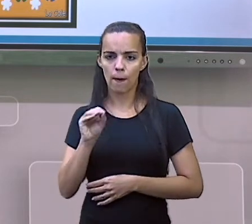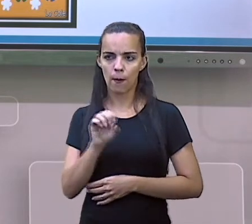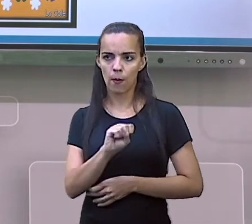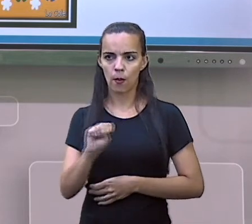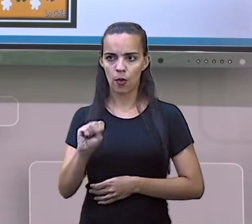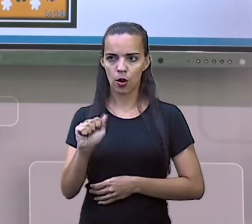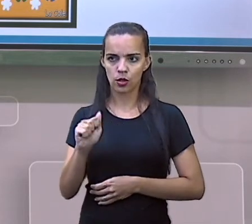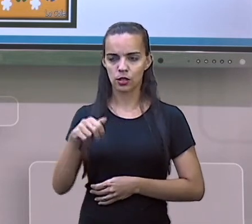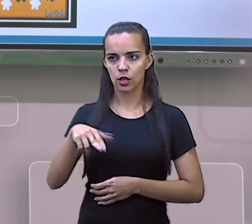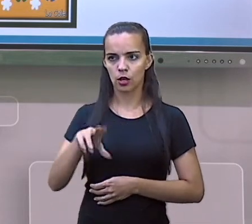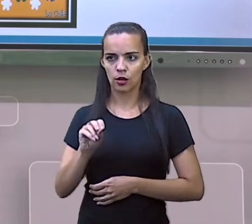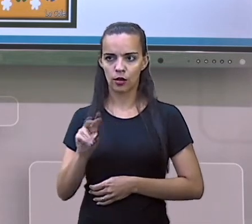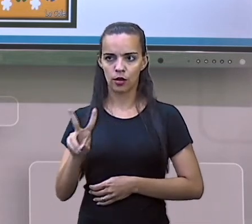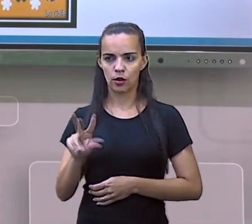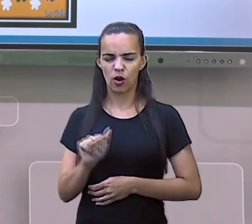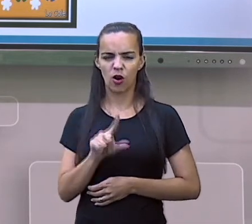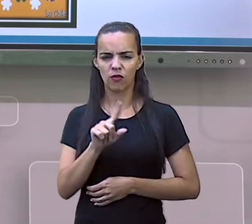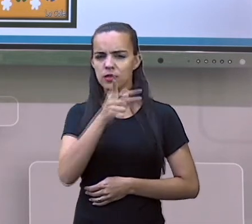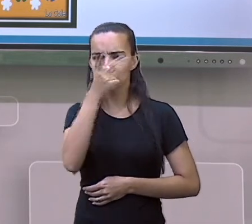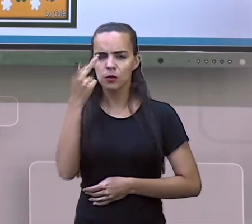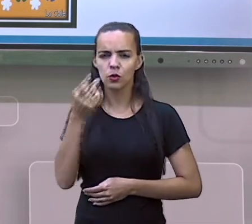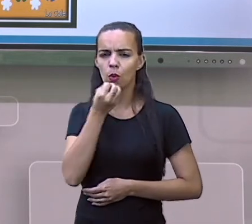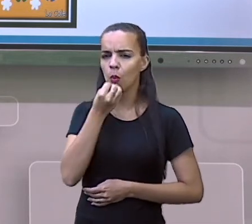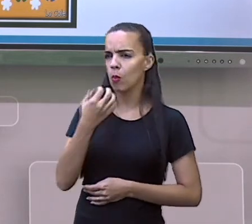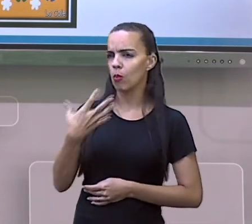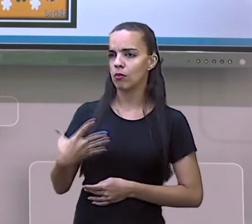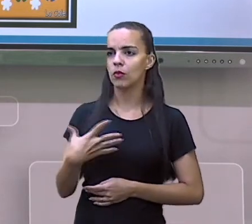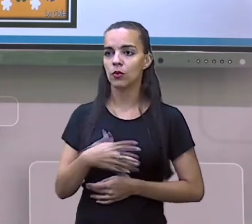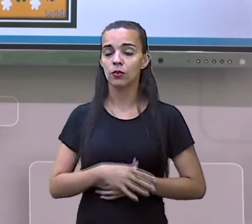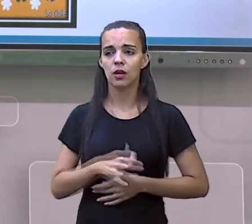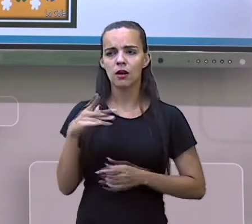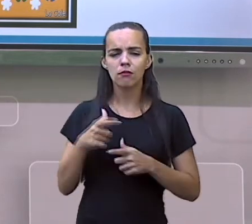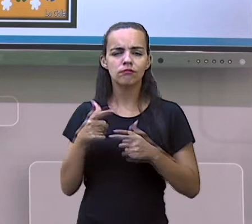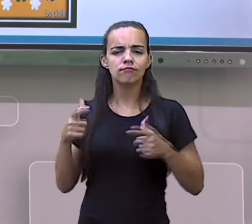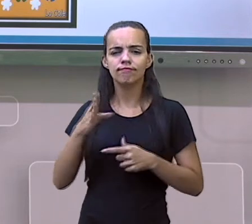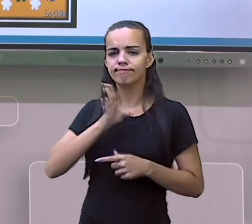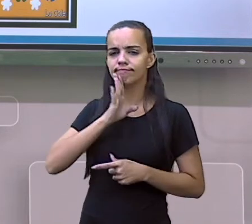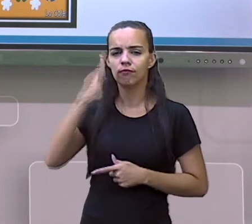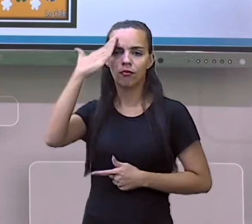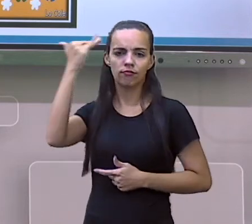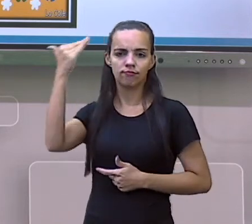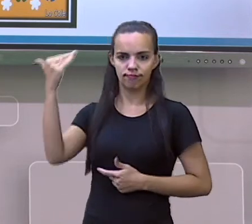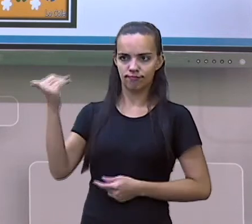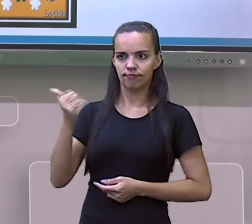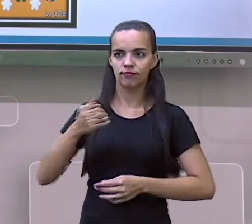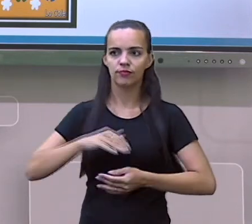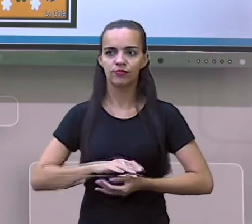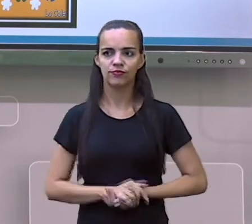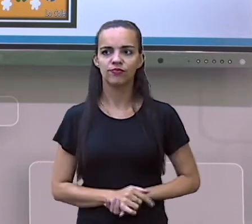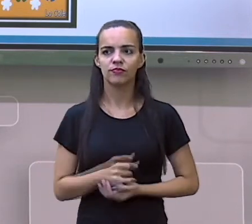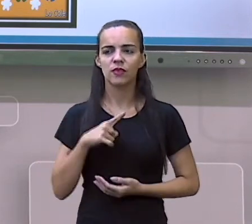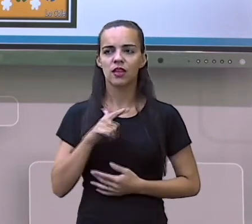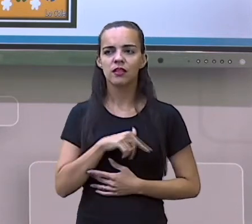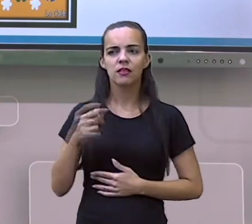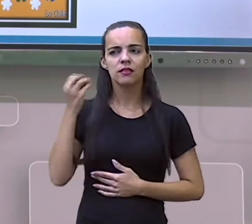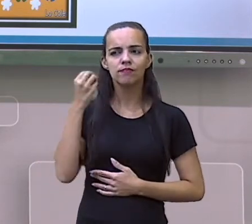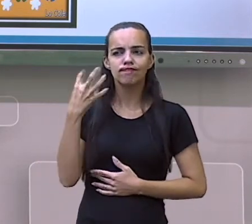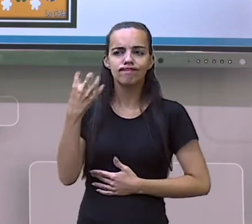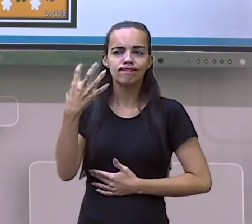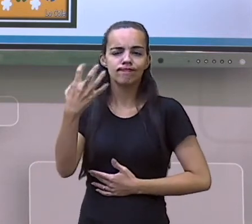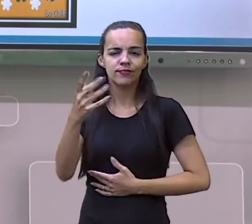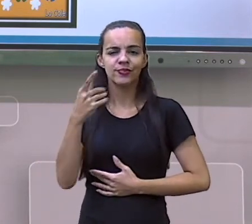por esses grandes artistas, que faz a gente maravilhar e viajar